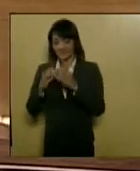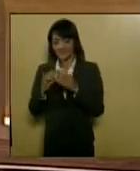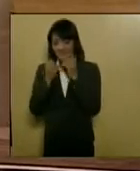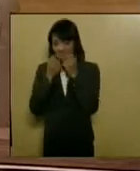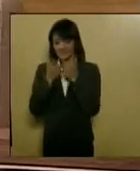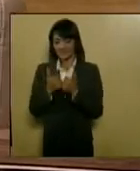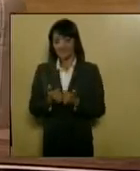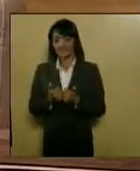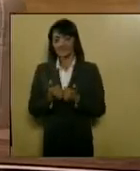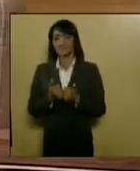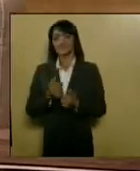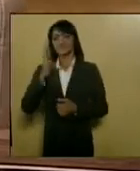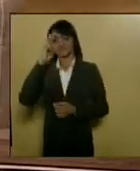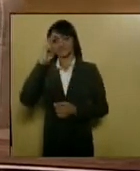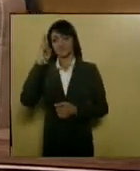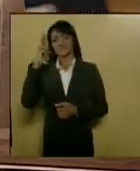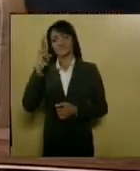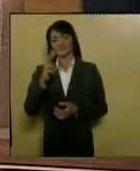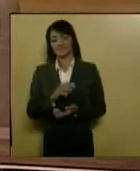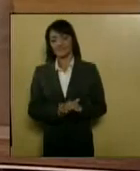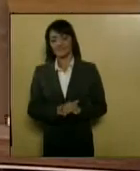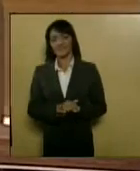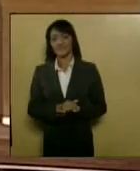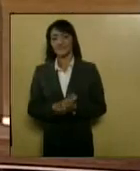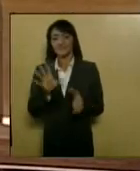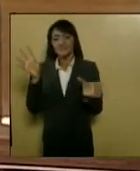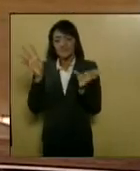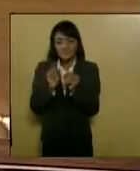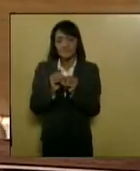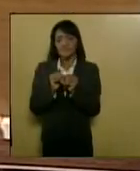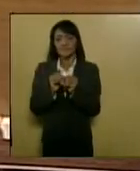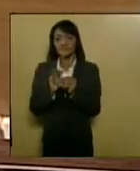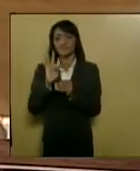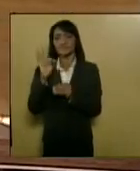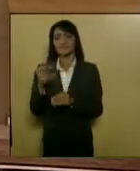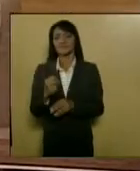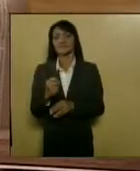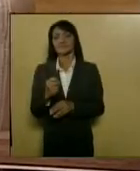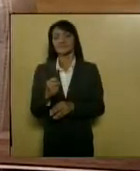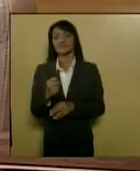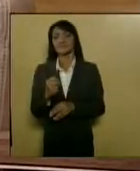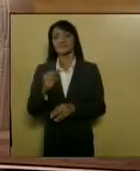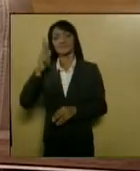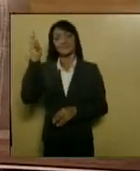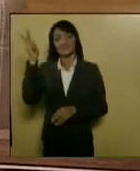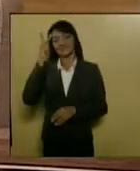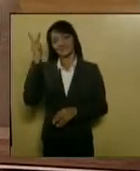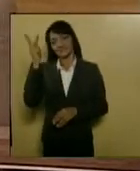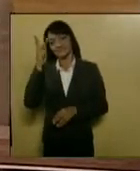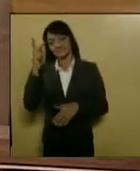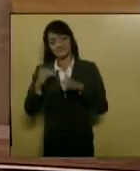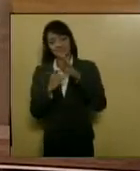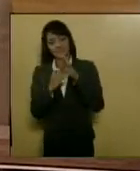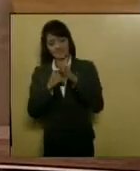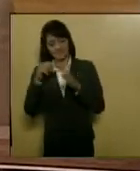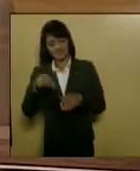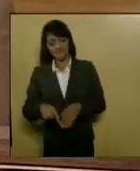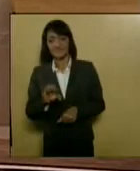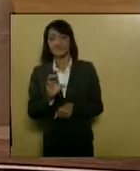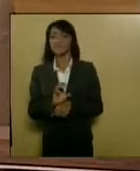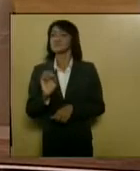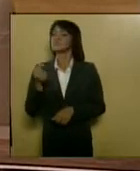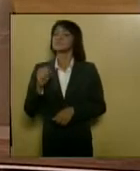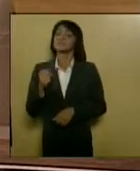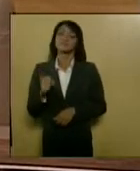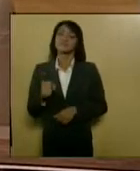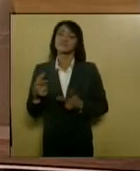pelo seu comandante, contando um pouco, um resumo do que tem sido a presença dessa histórica unidade aqui no estado de Sergipe,